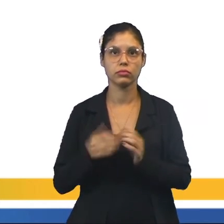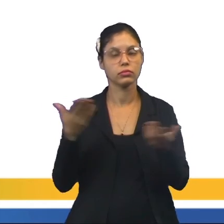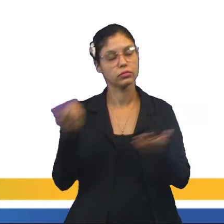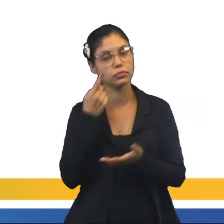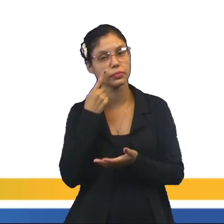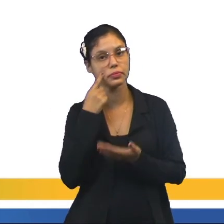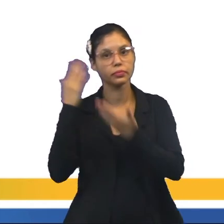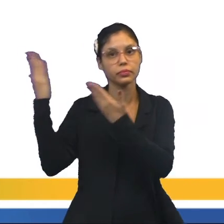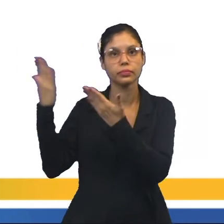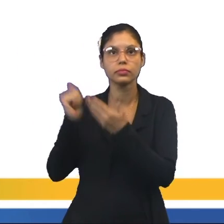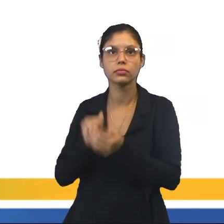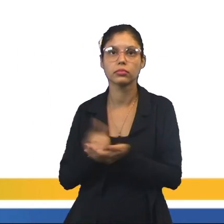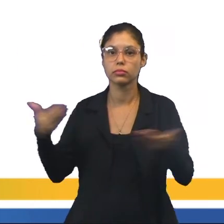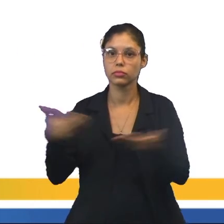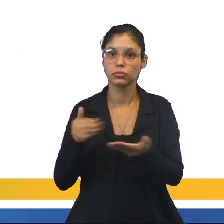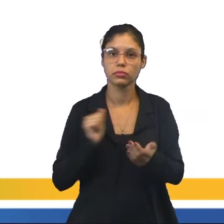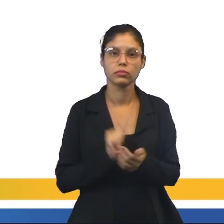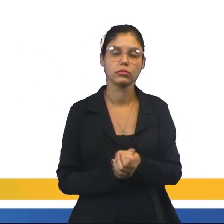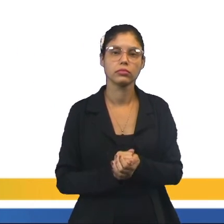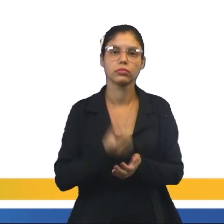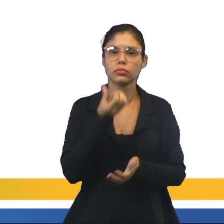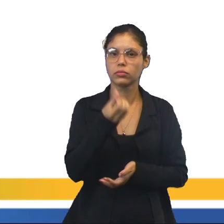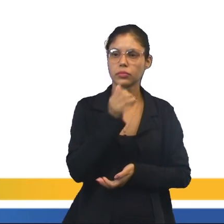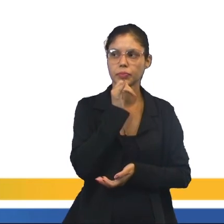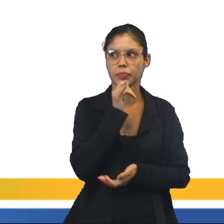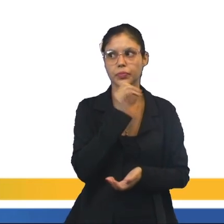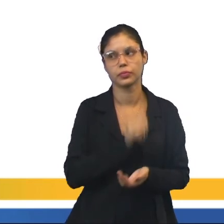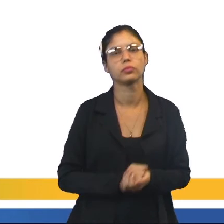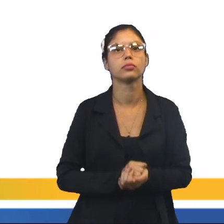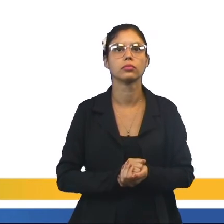Então, olha lá, vamos ver agora o sexto exemplo.